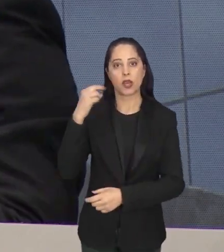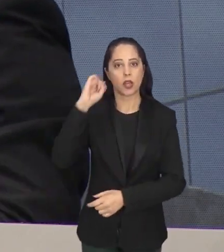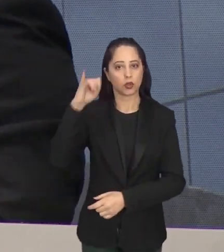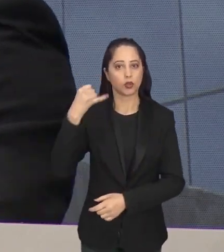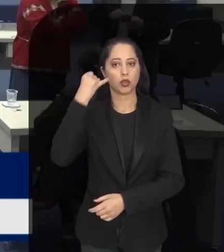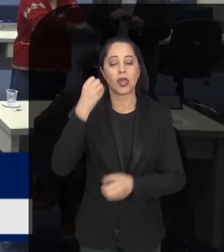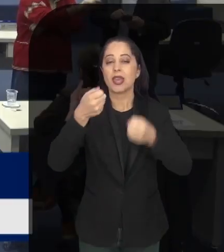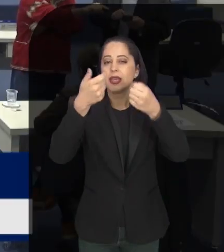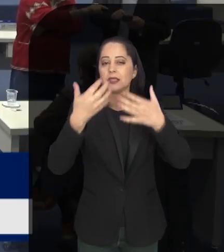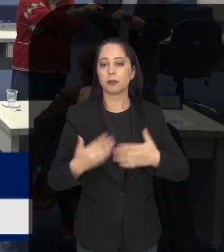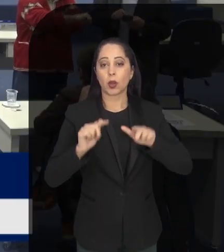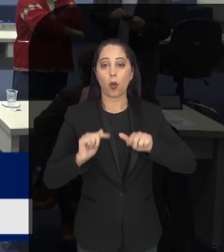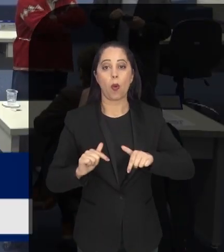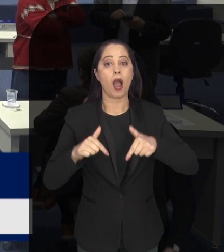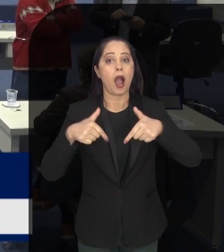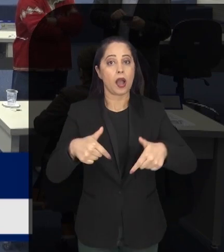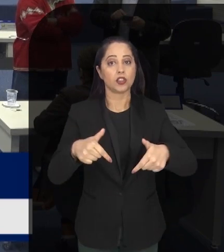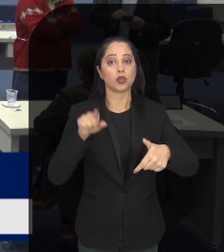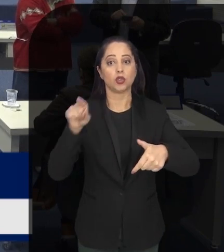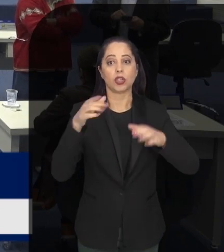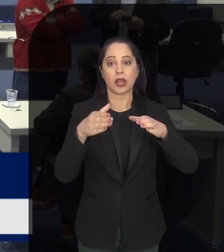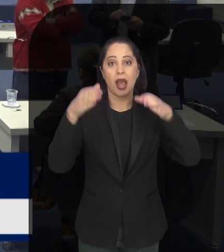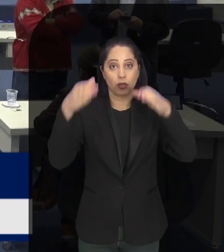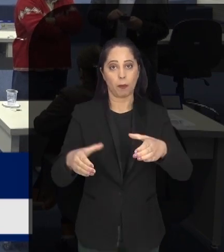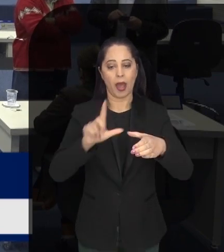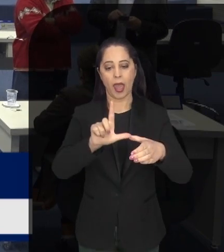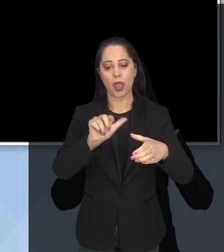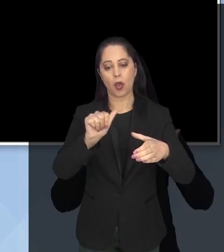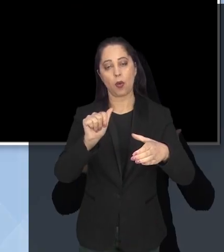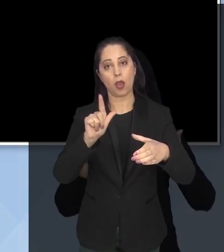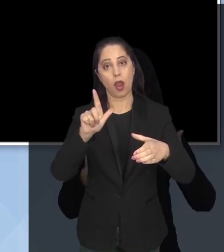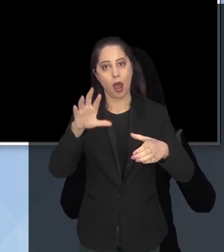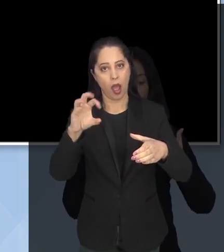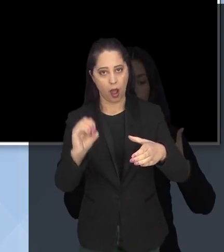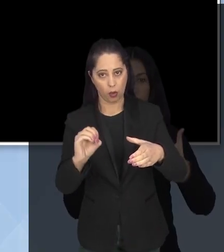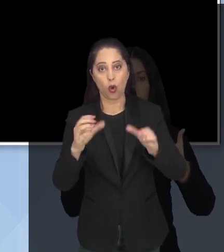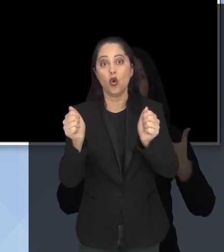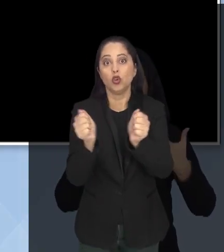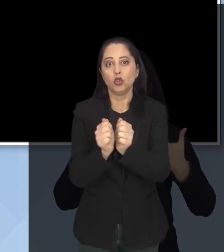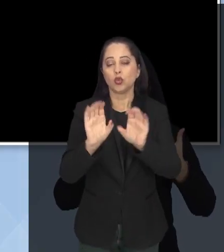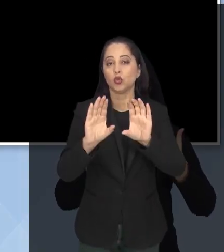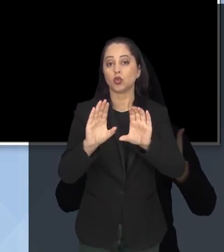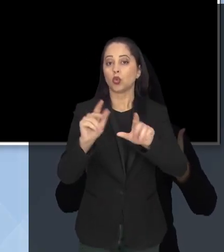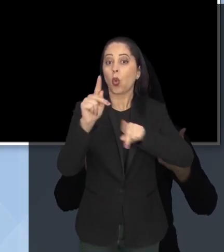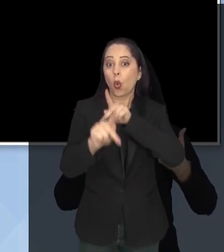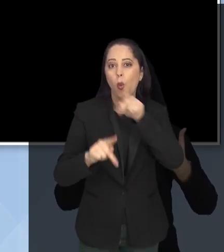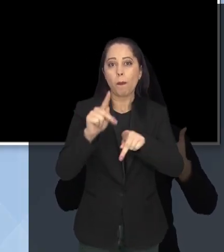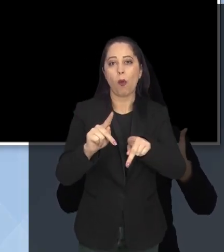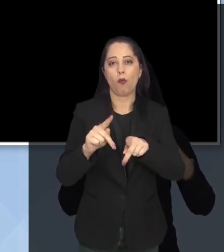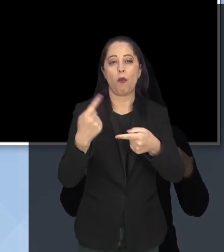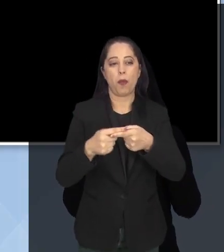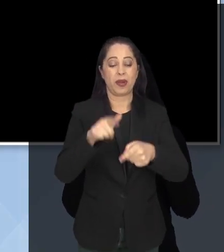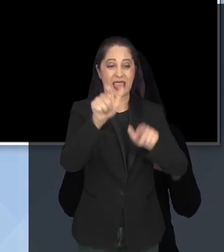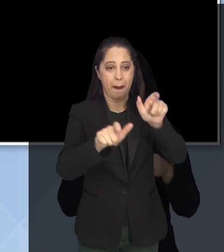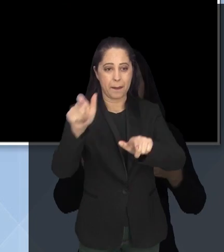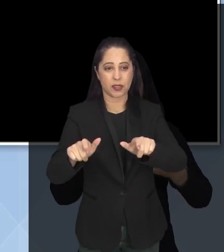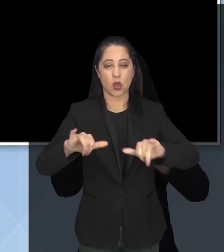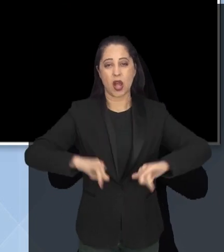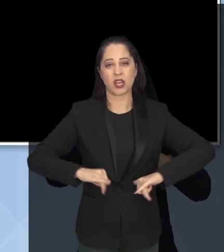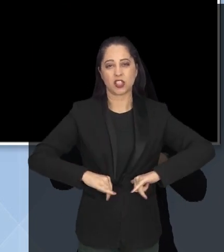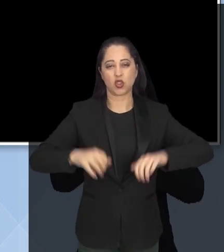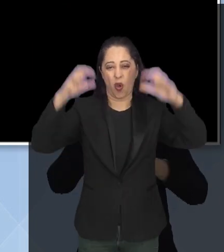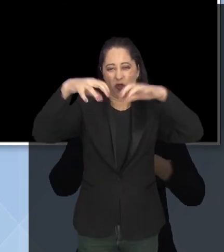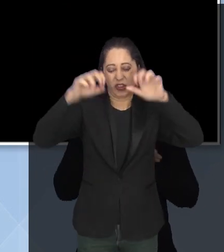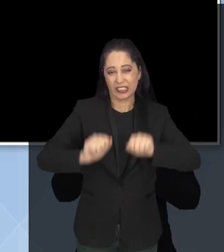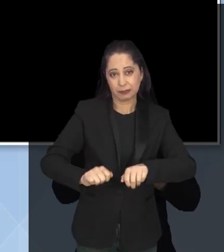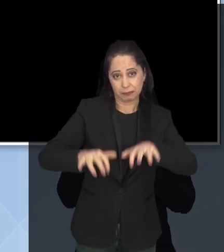Juvenil Silvério, falou sobre uma ação realizada no bairro Jardim do Lago com a comunidade atingida pelas enchentes